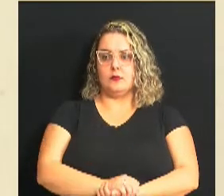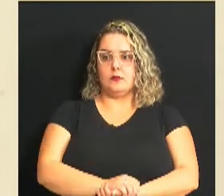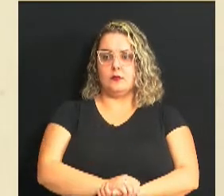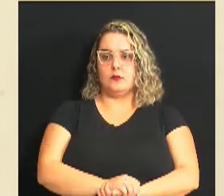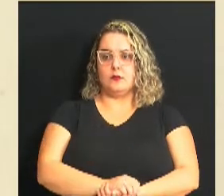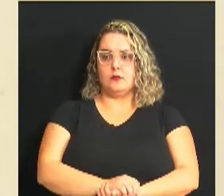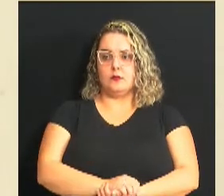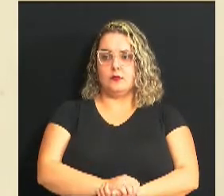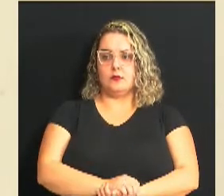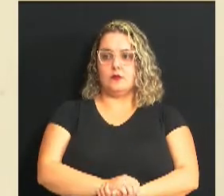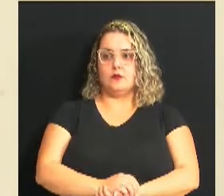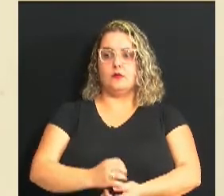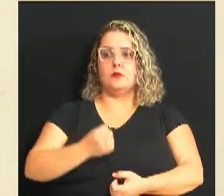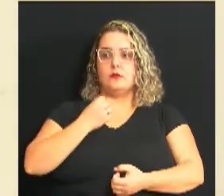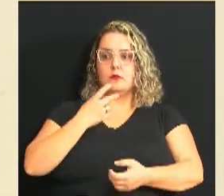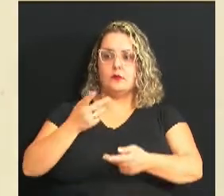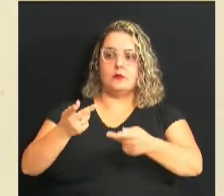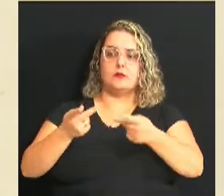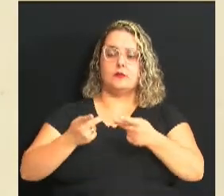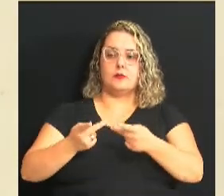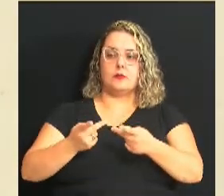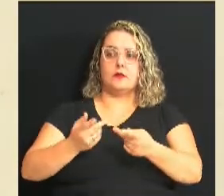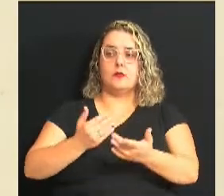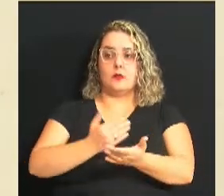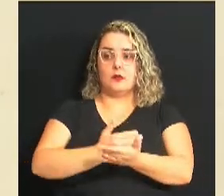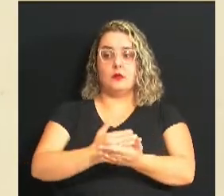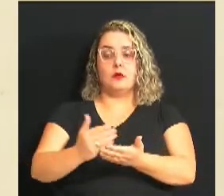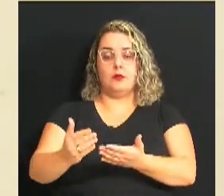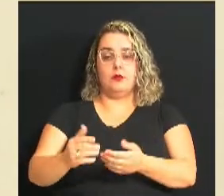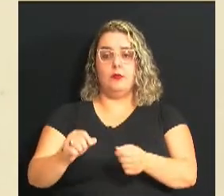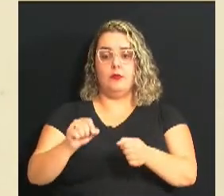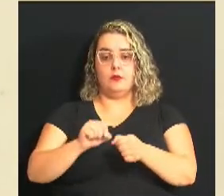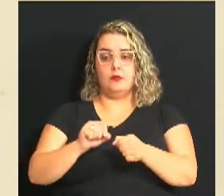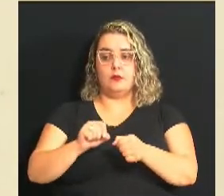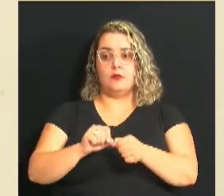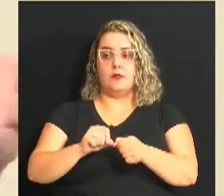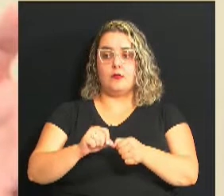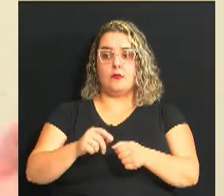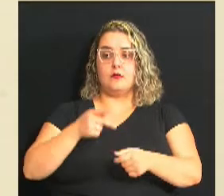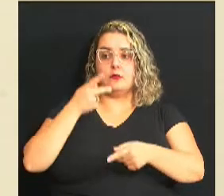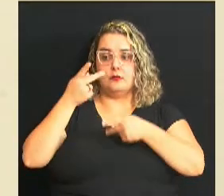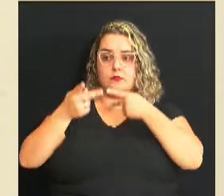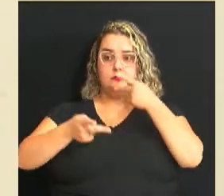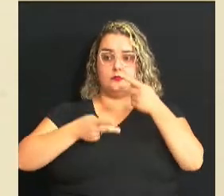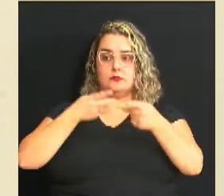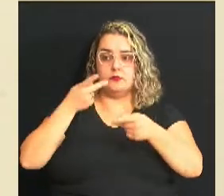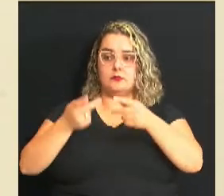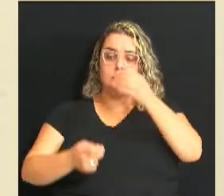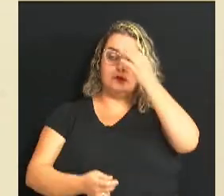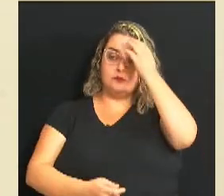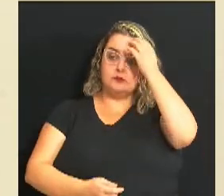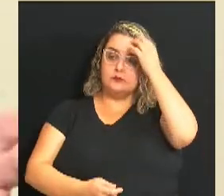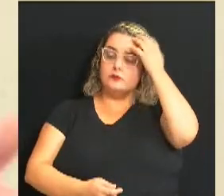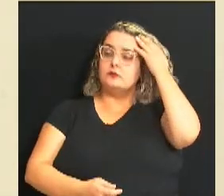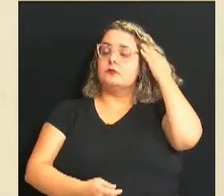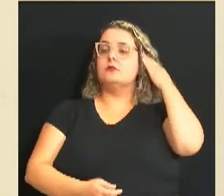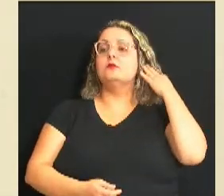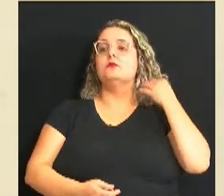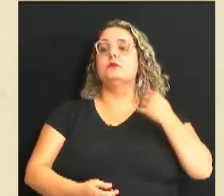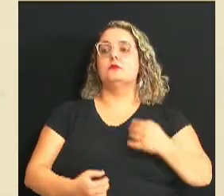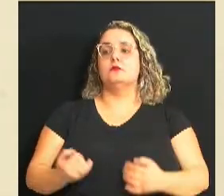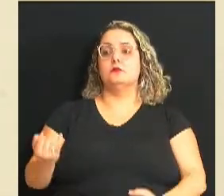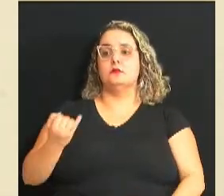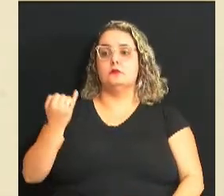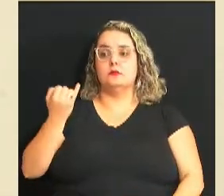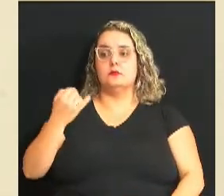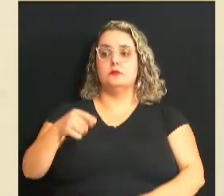as boas-vindas e já fazer aqui a sua fala. Destaco aqui a importância, inclusive, de